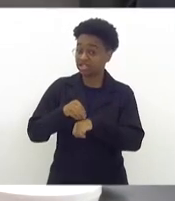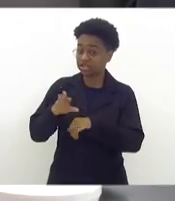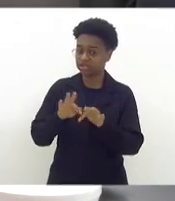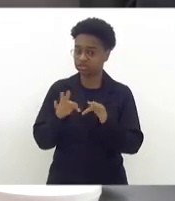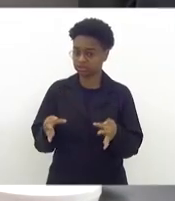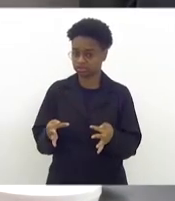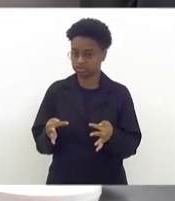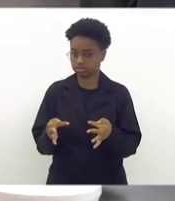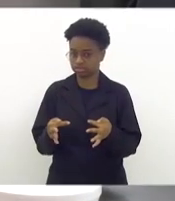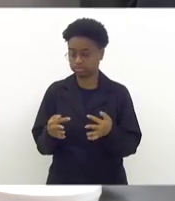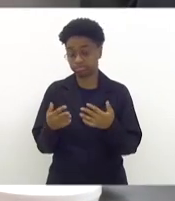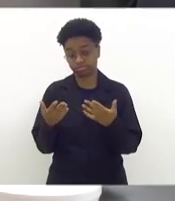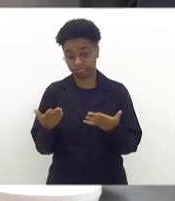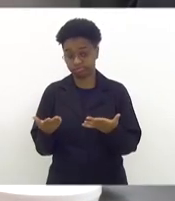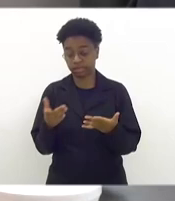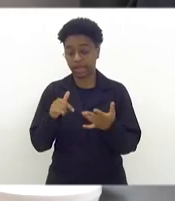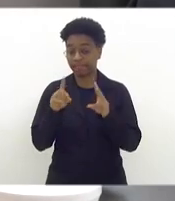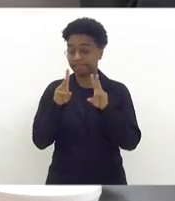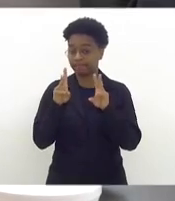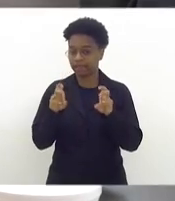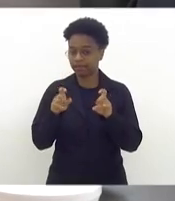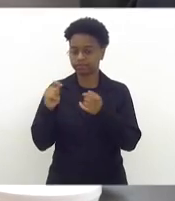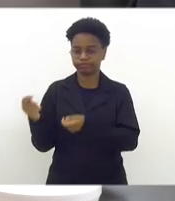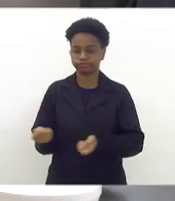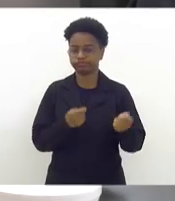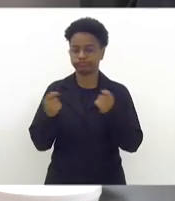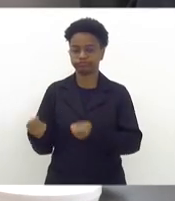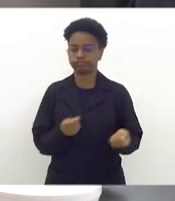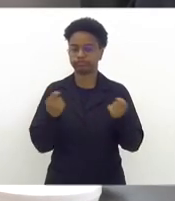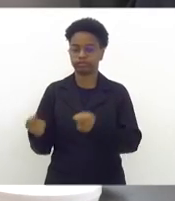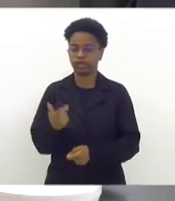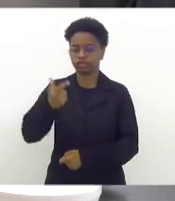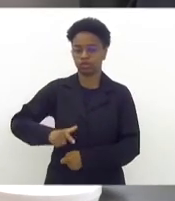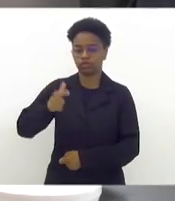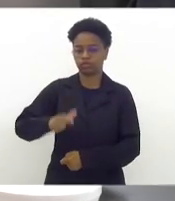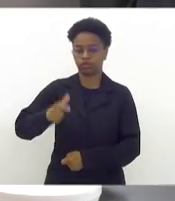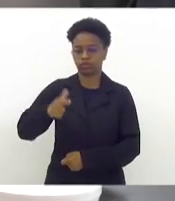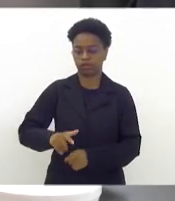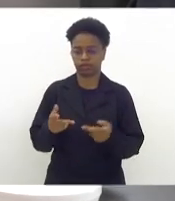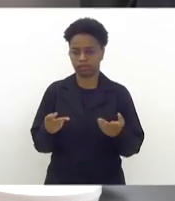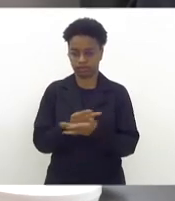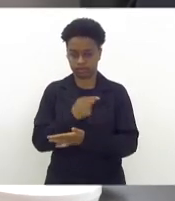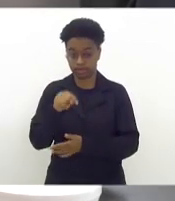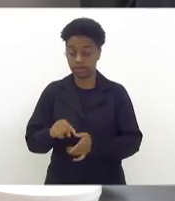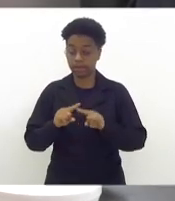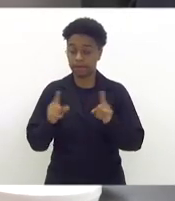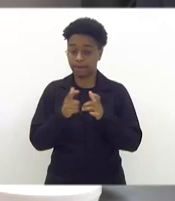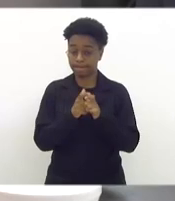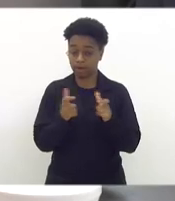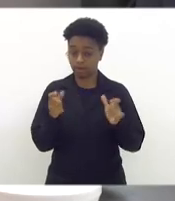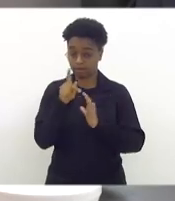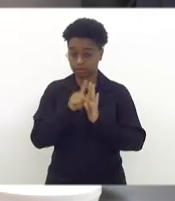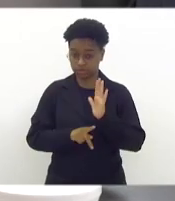simples. Como este é um tema recorrente no plenário, E a maioria desses projetos, quando entra,